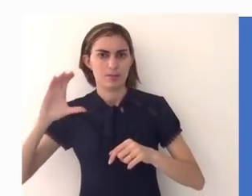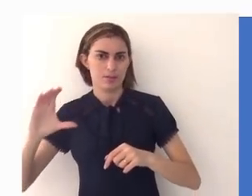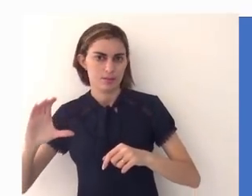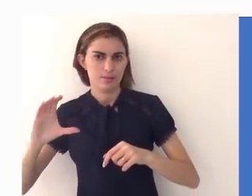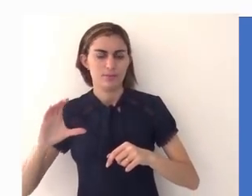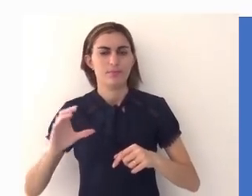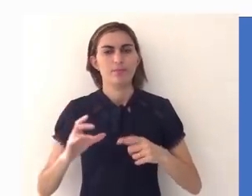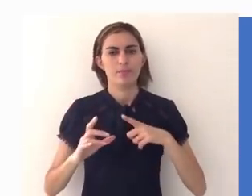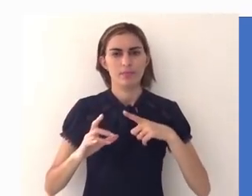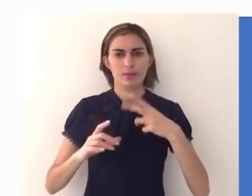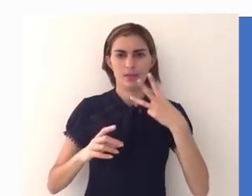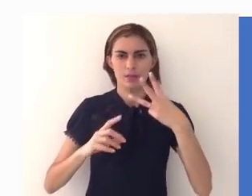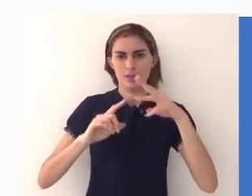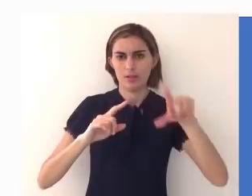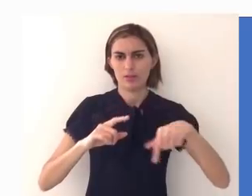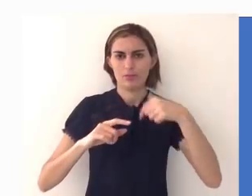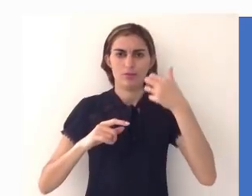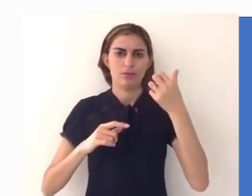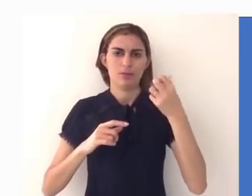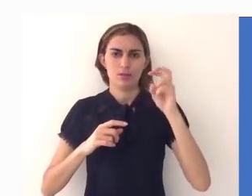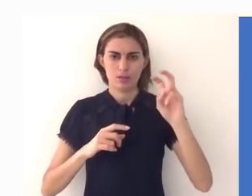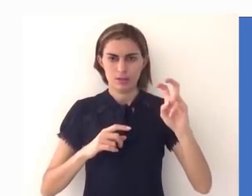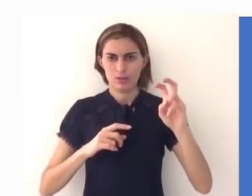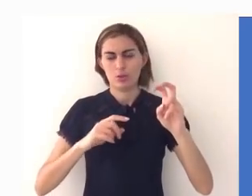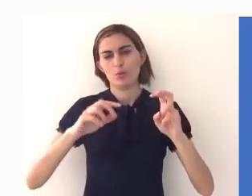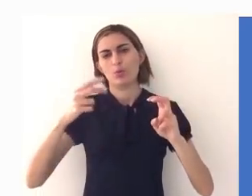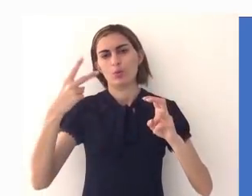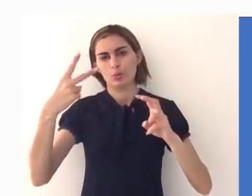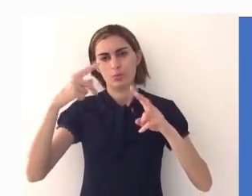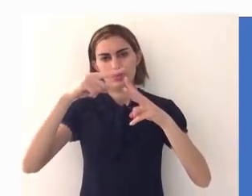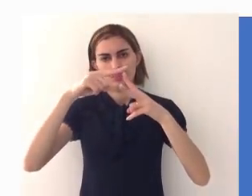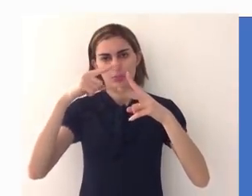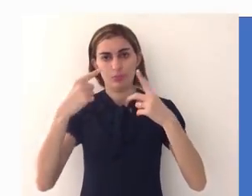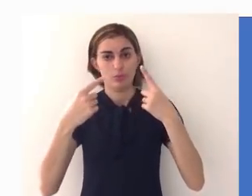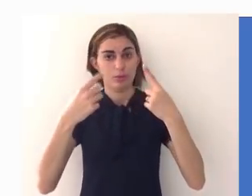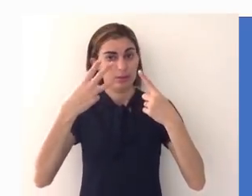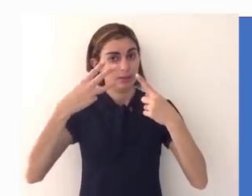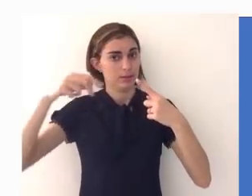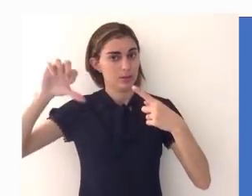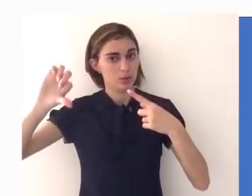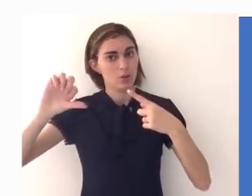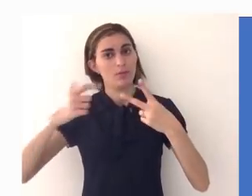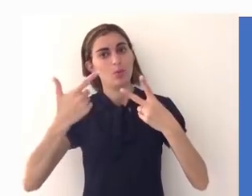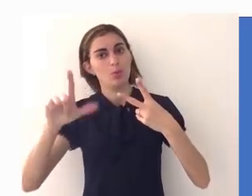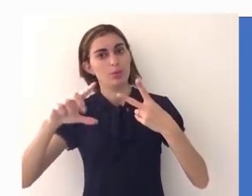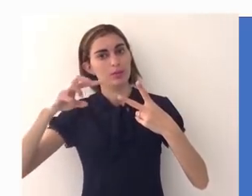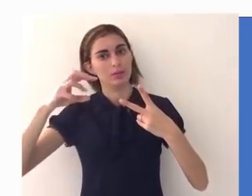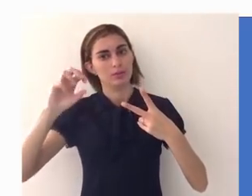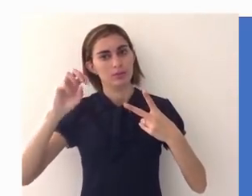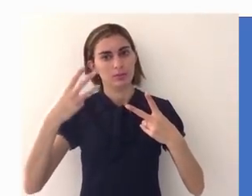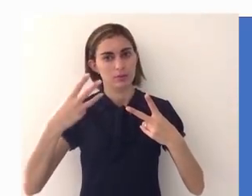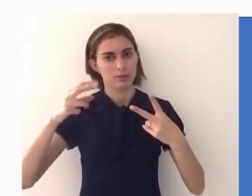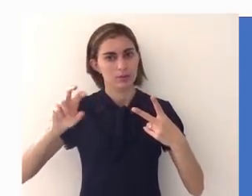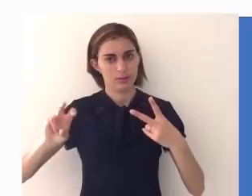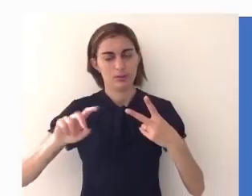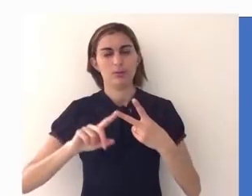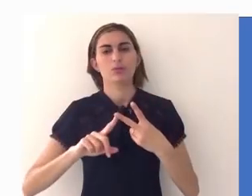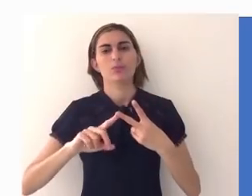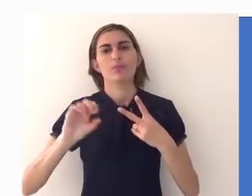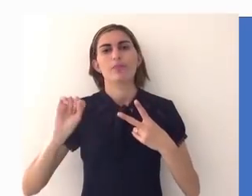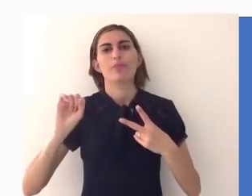ABC tem um lado de 3,5, dois ângulos, um de 39 graus e outro de 85 graus. E o